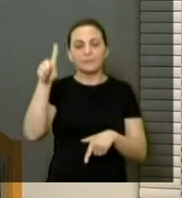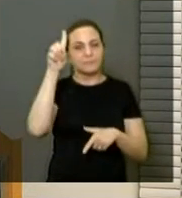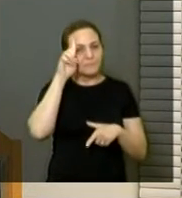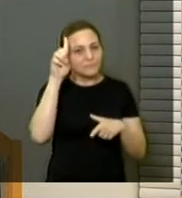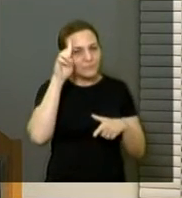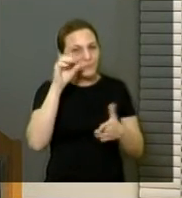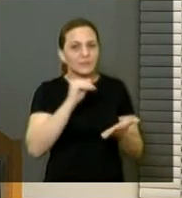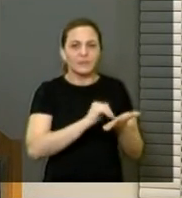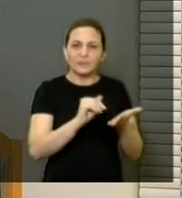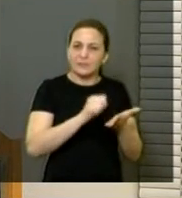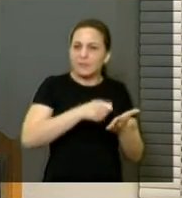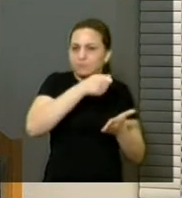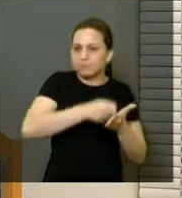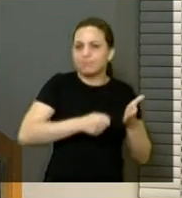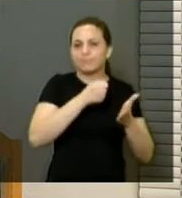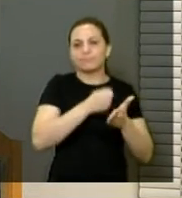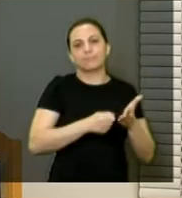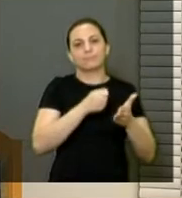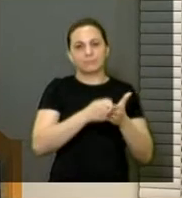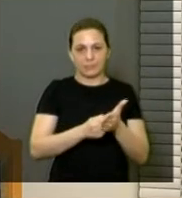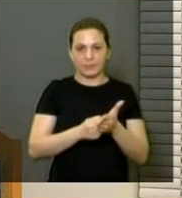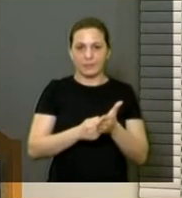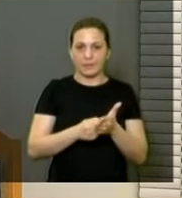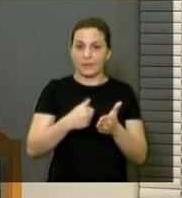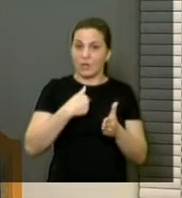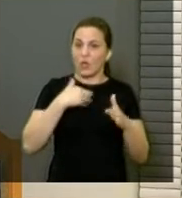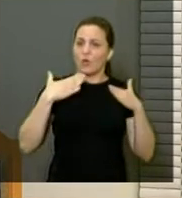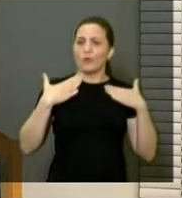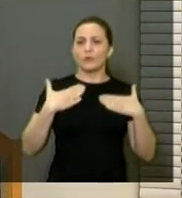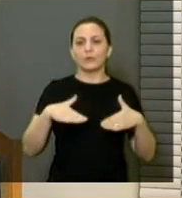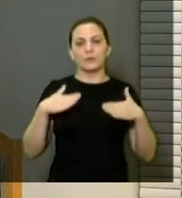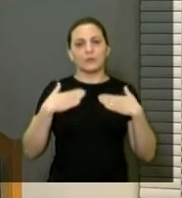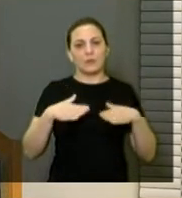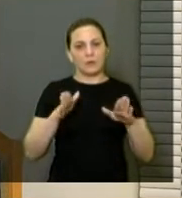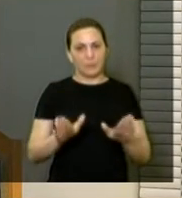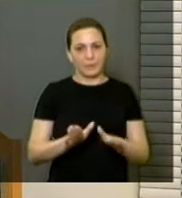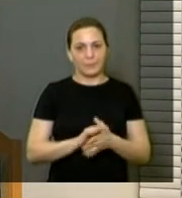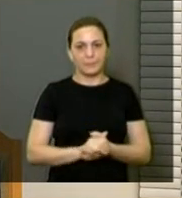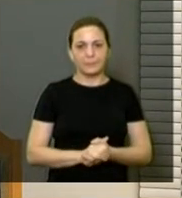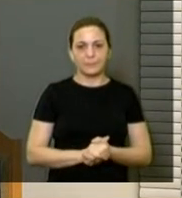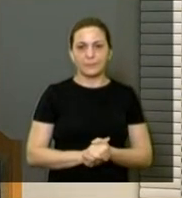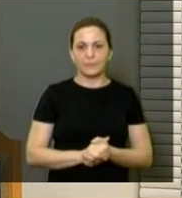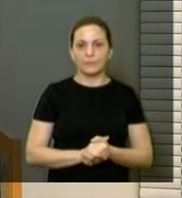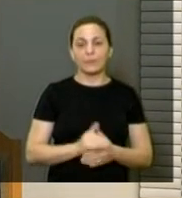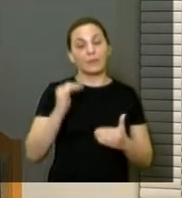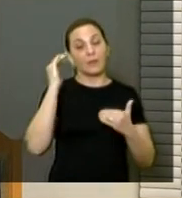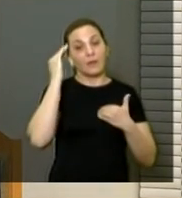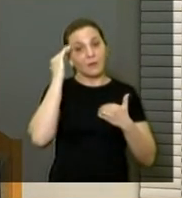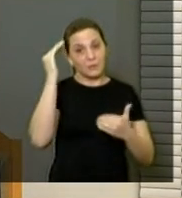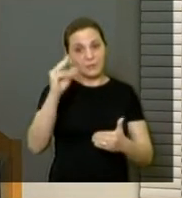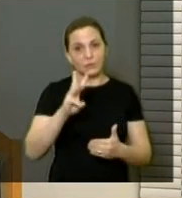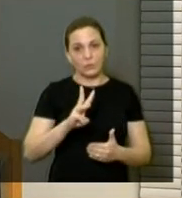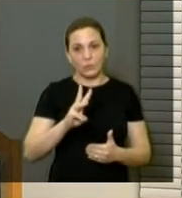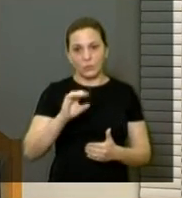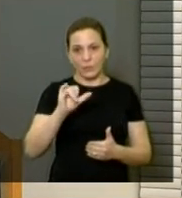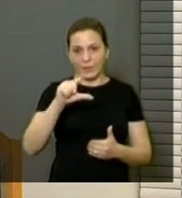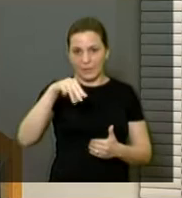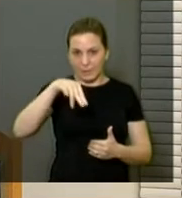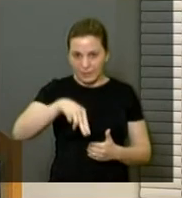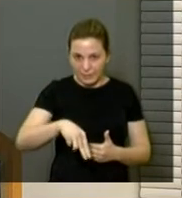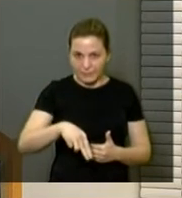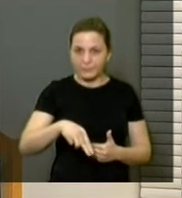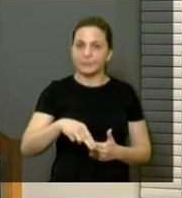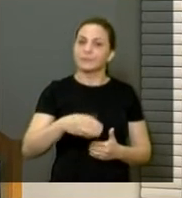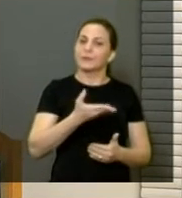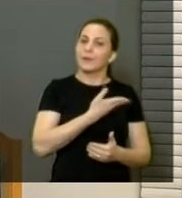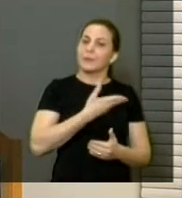com afinco com dedicação total tranquilidade muito tranqüilo agradeço à willian agradeço aos amigos